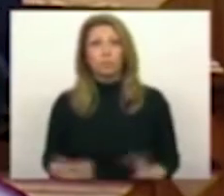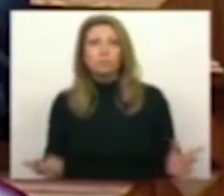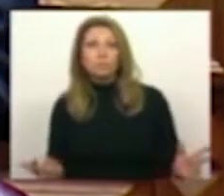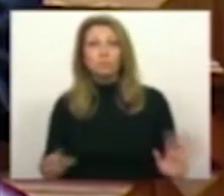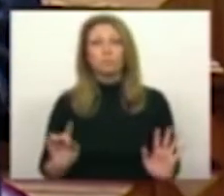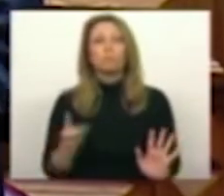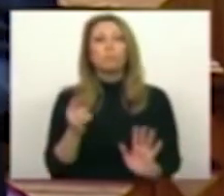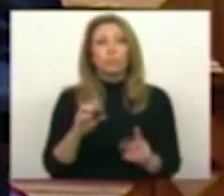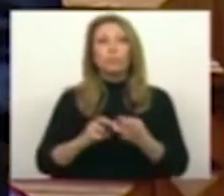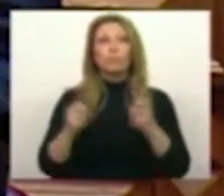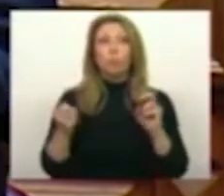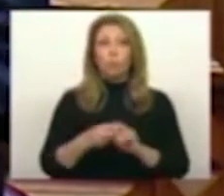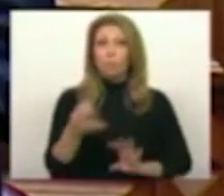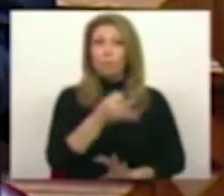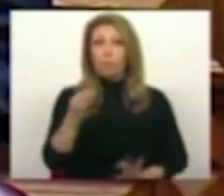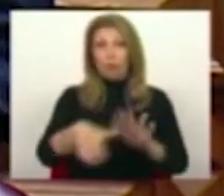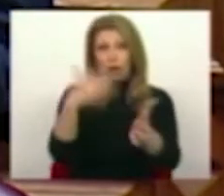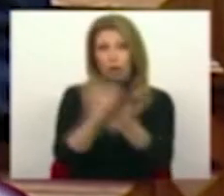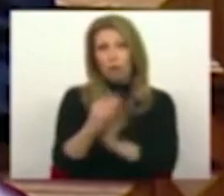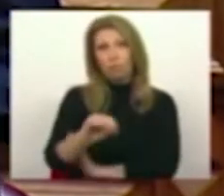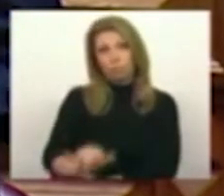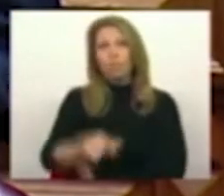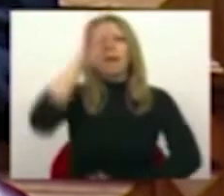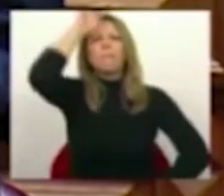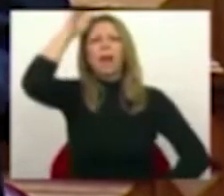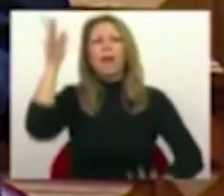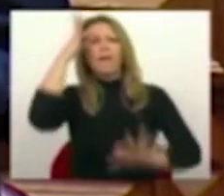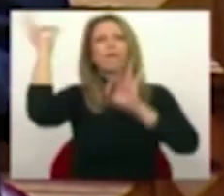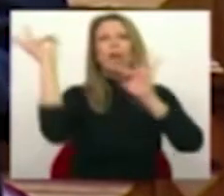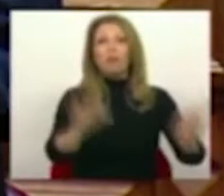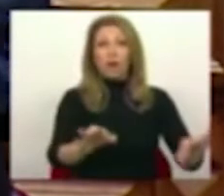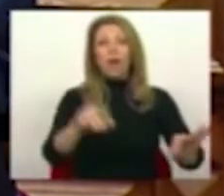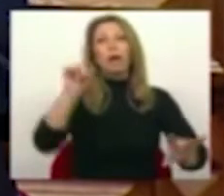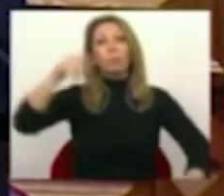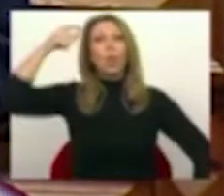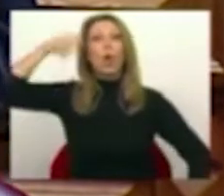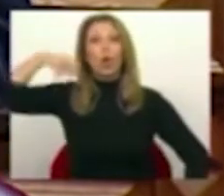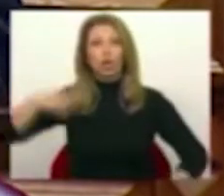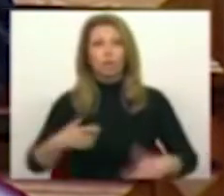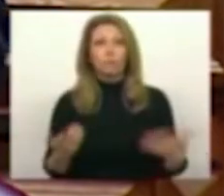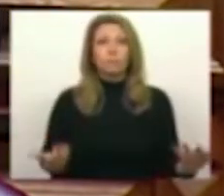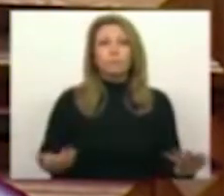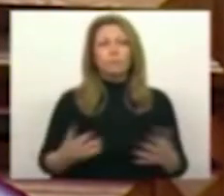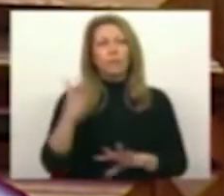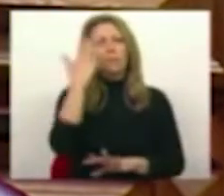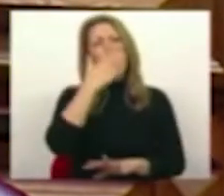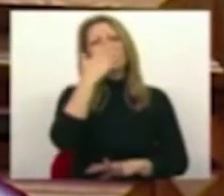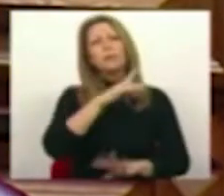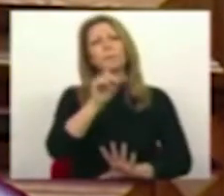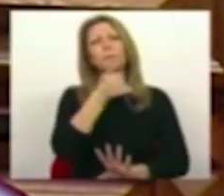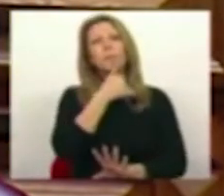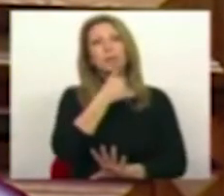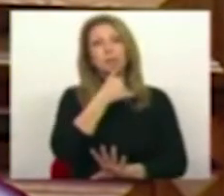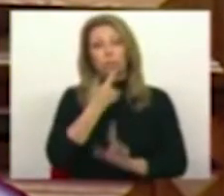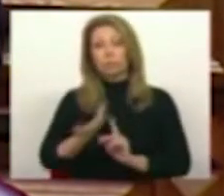registaram nas PPs, na PPP de Cascais, mas também em Braga, Vila Franca e Louros. Mas se a decisão é um passo